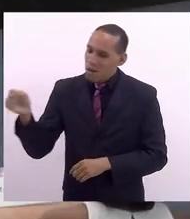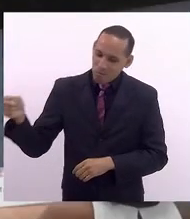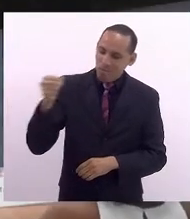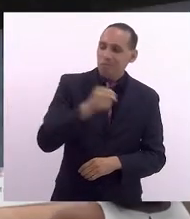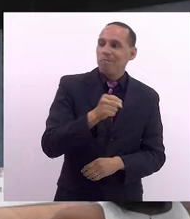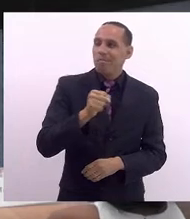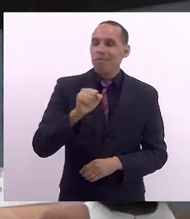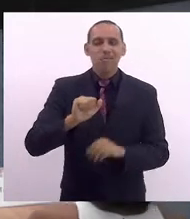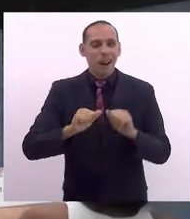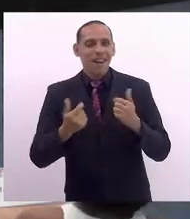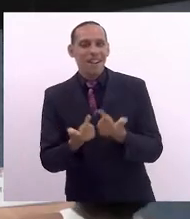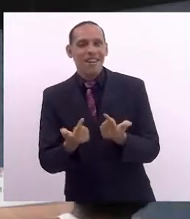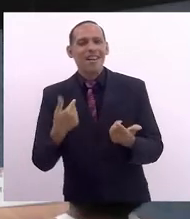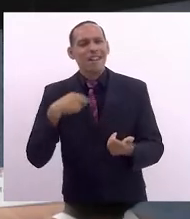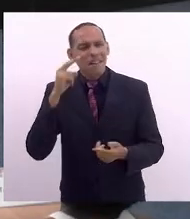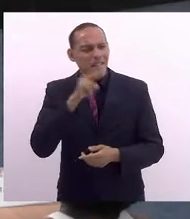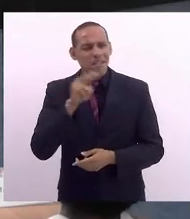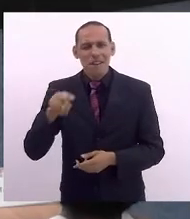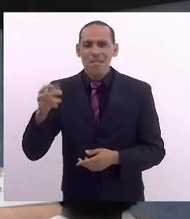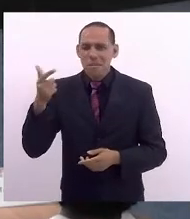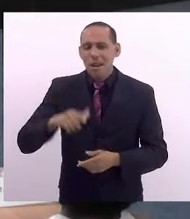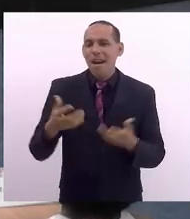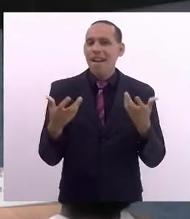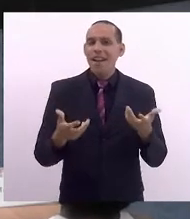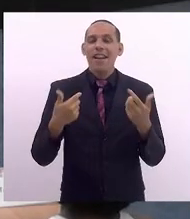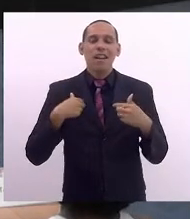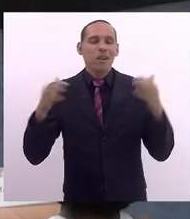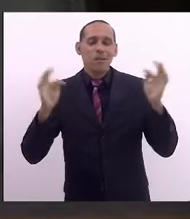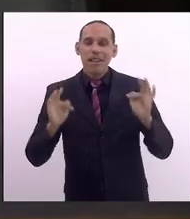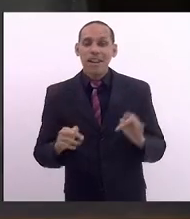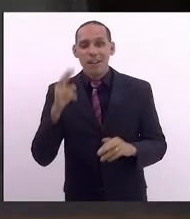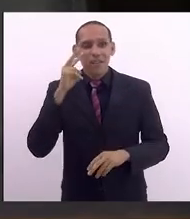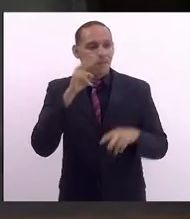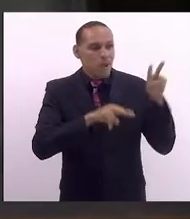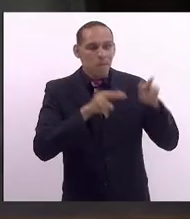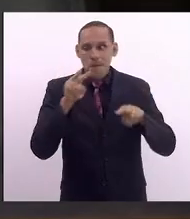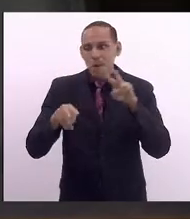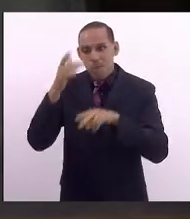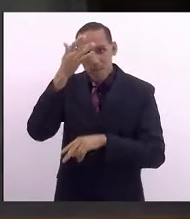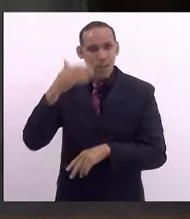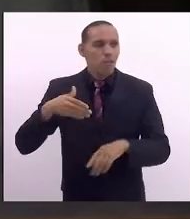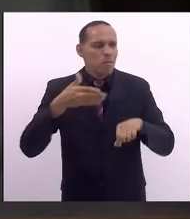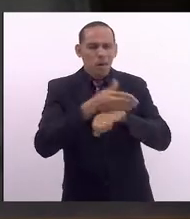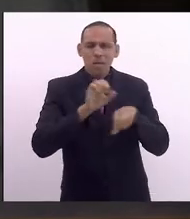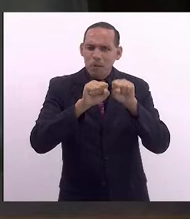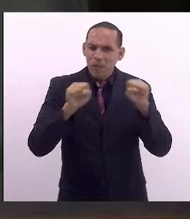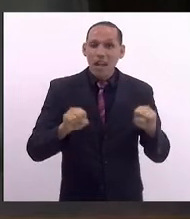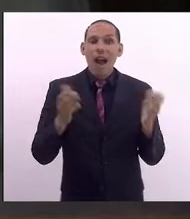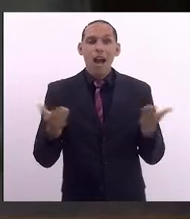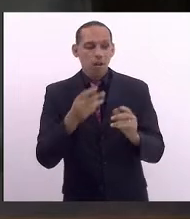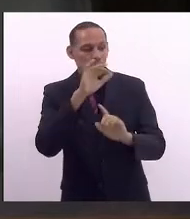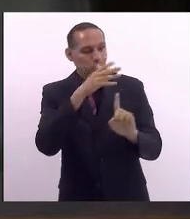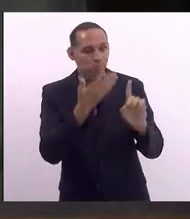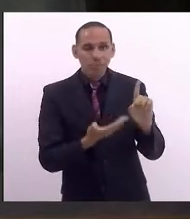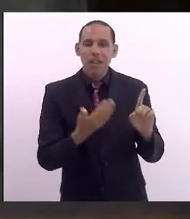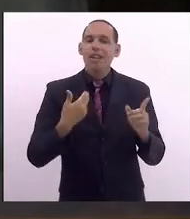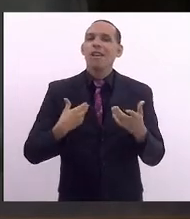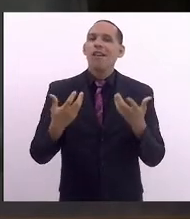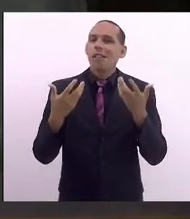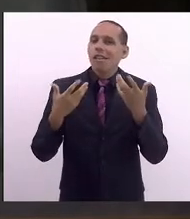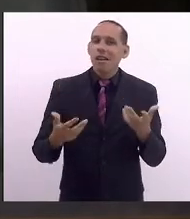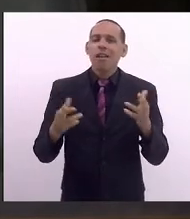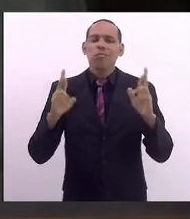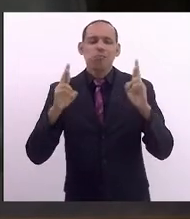É isso que eu espero ver cada vez mais. Assim, eu estou muito feliz de ver pessoas que passaram pelo sistema aqui hoje sendo homenageadas. Eu espero que estejam